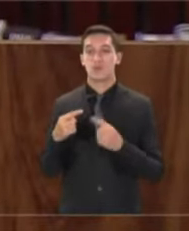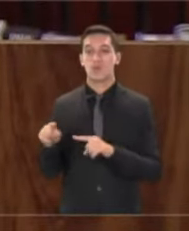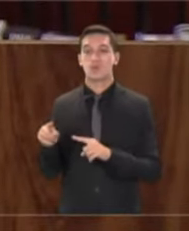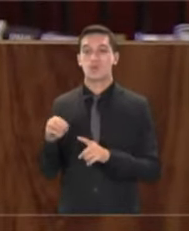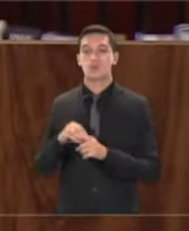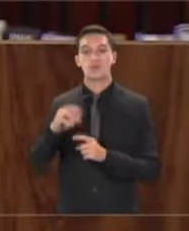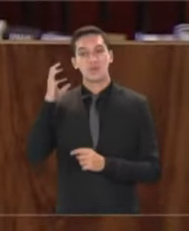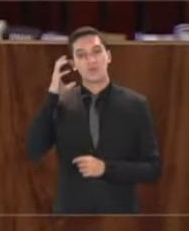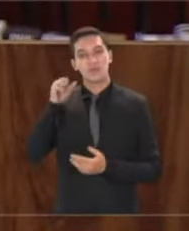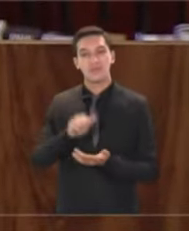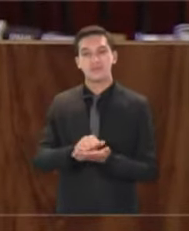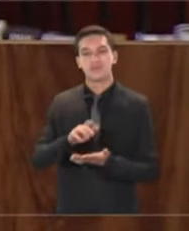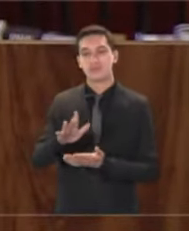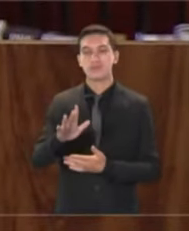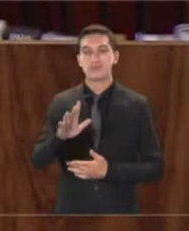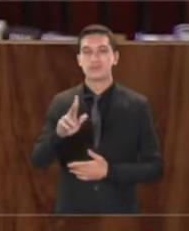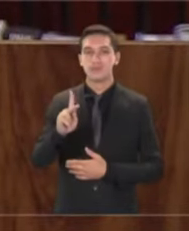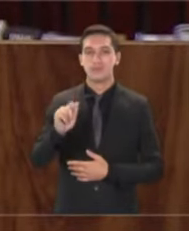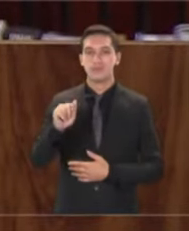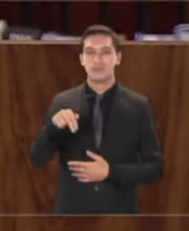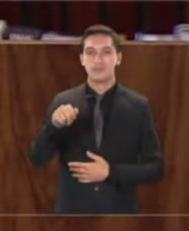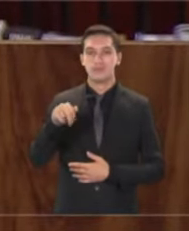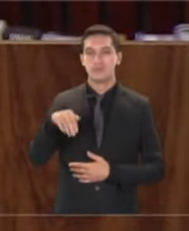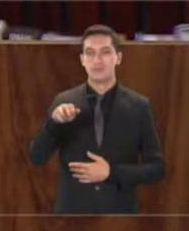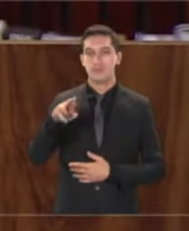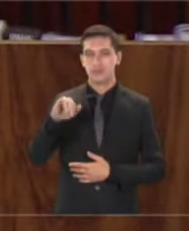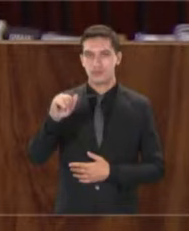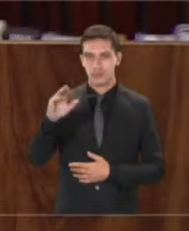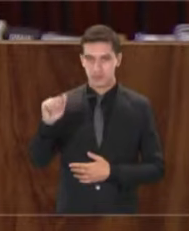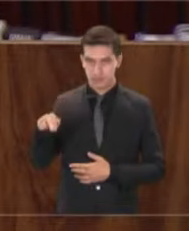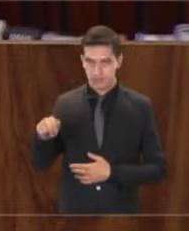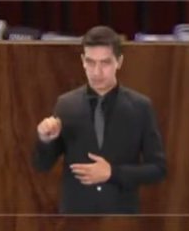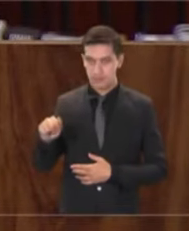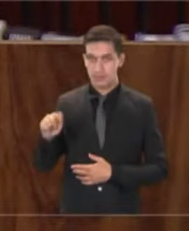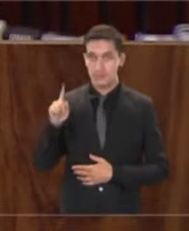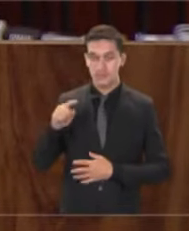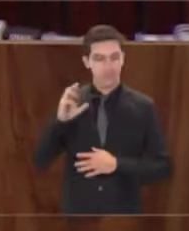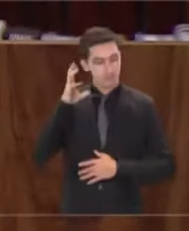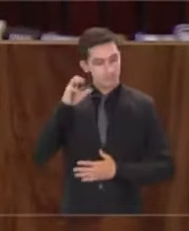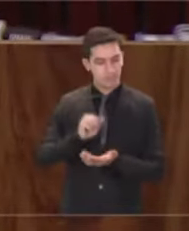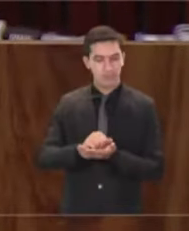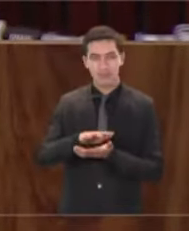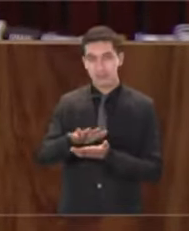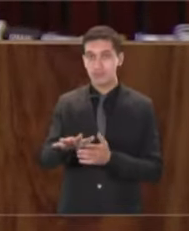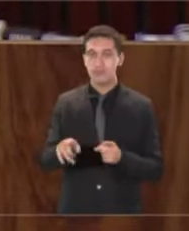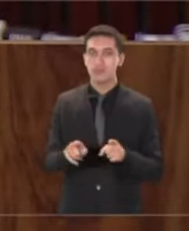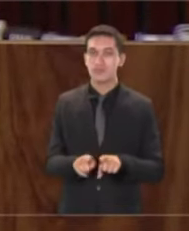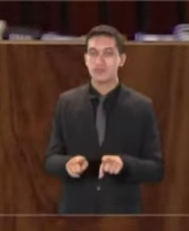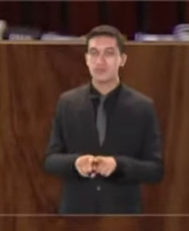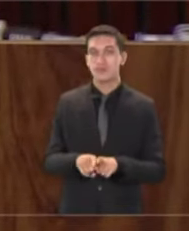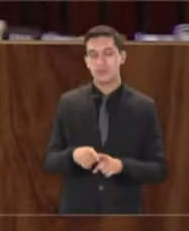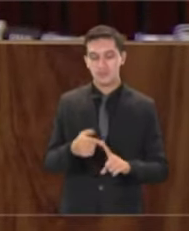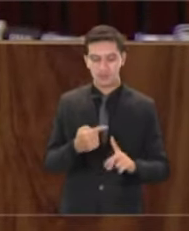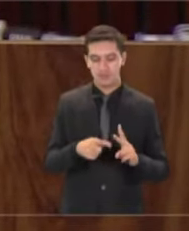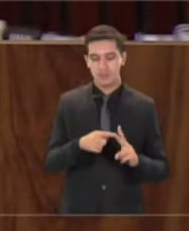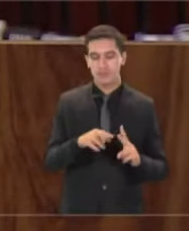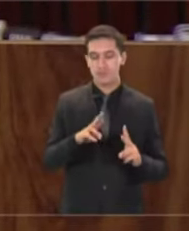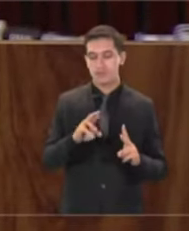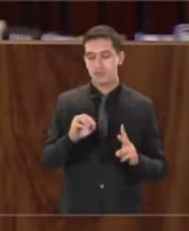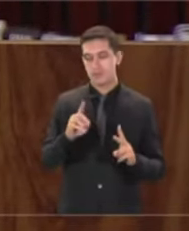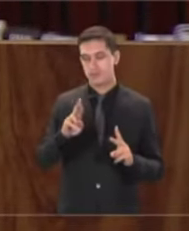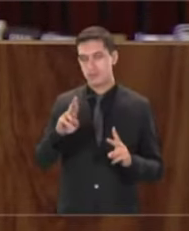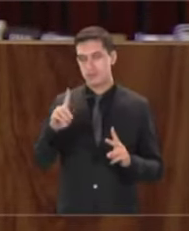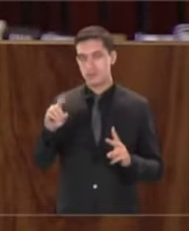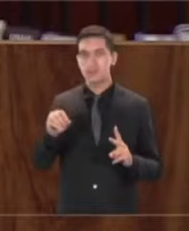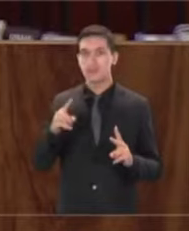Rádio Pan-Americana S.A., que é a mesma Rádio Jovem Pan, e de Rodrigo Constantino Alexandre dos Santos, que é o